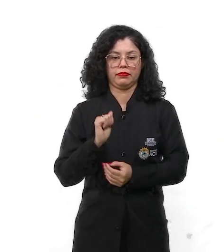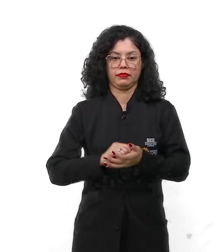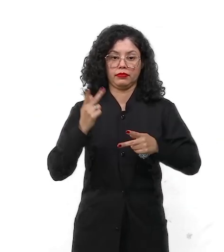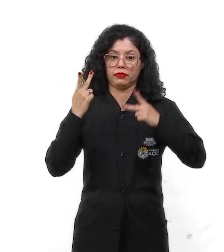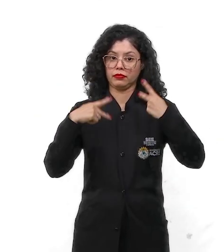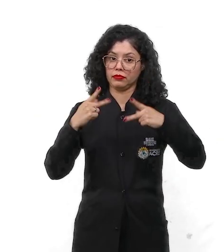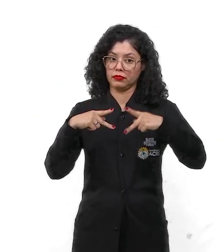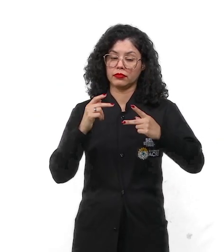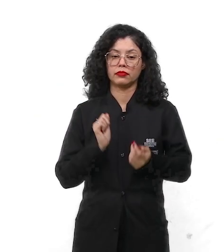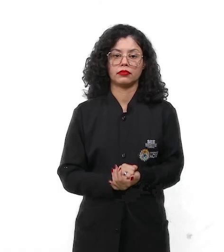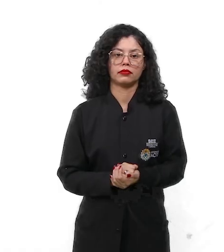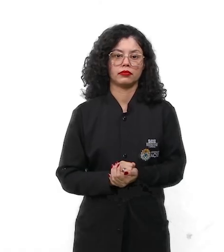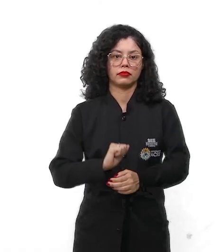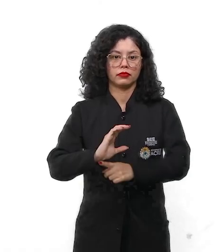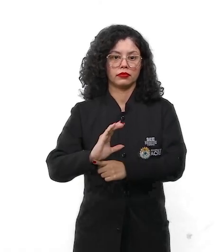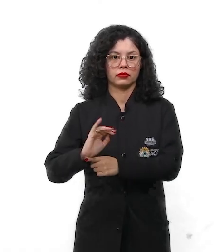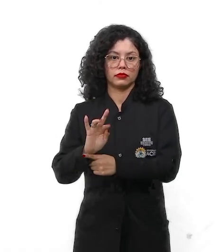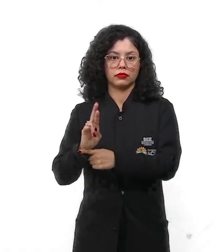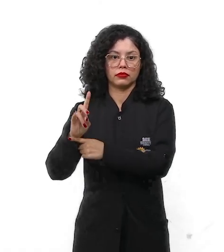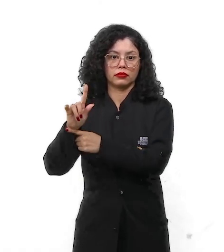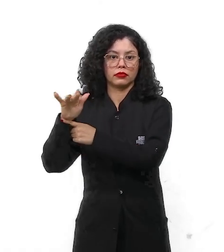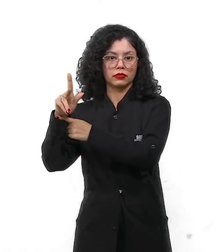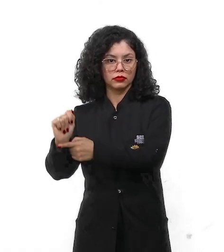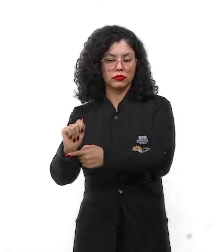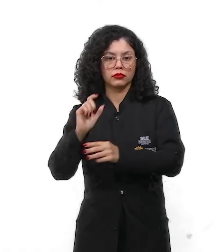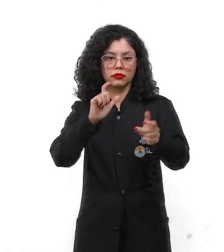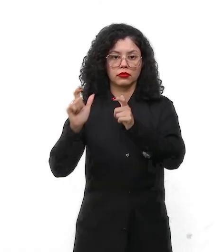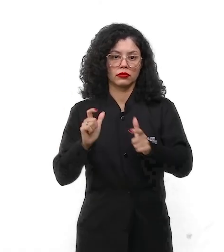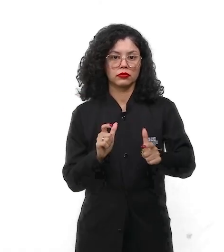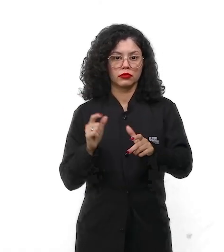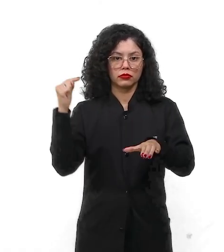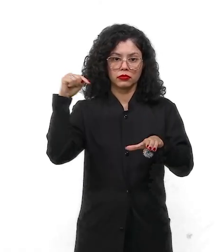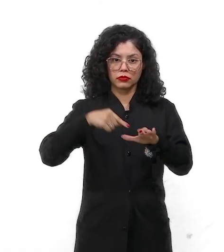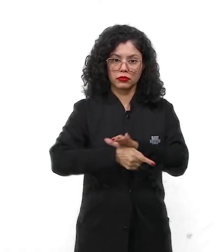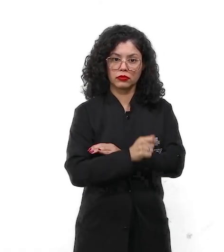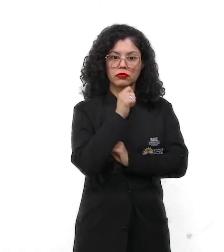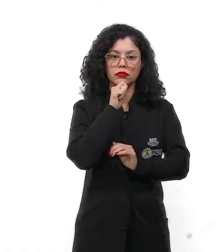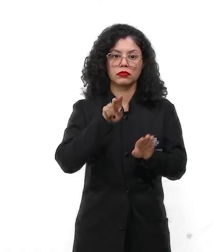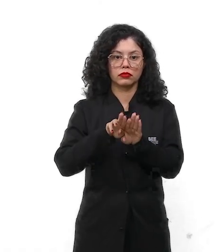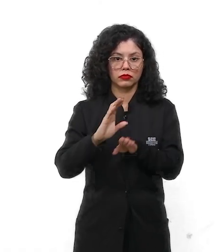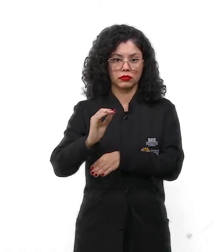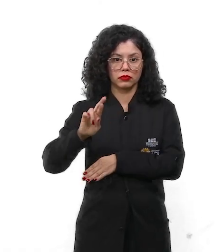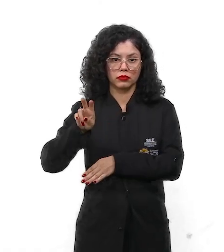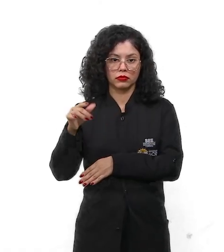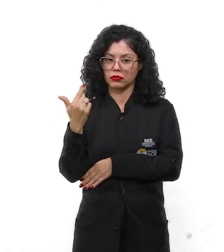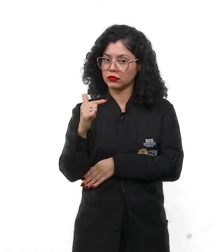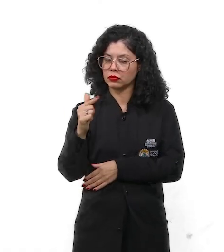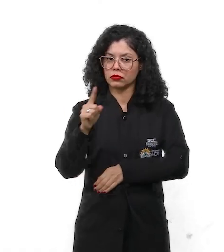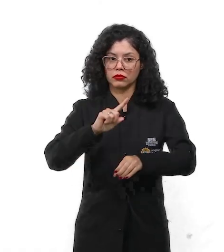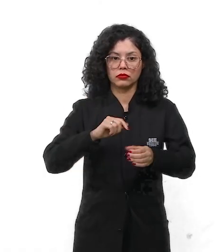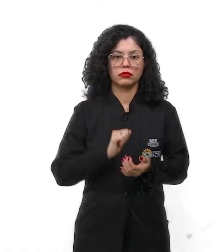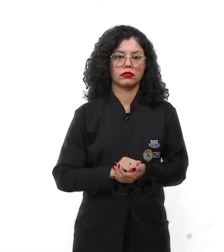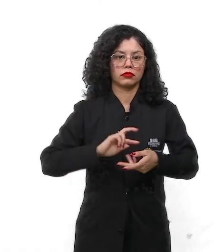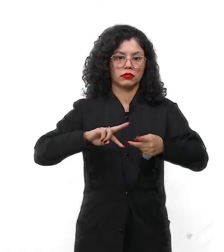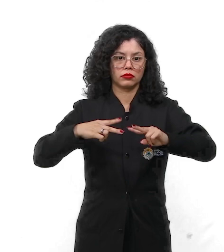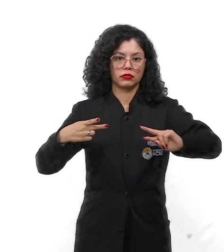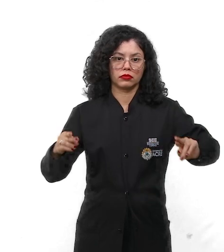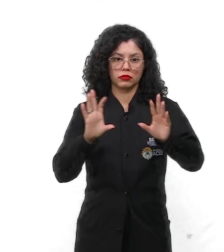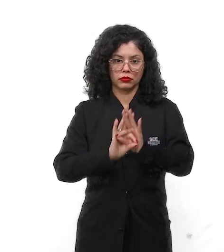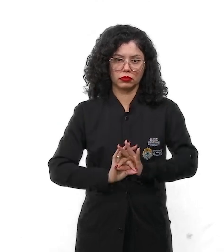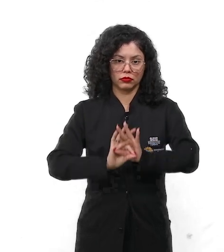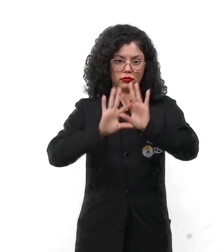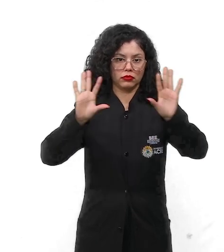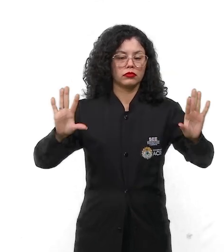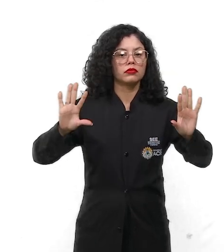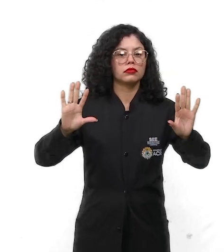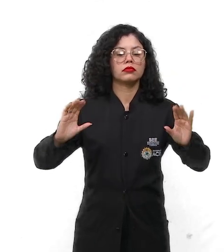proteínas. Citoplasma. Citoplasma é onde estão as organelas. Também não tem o DNA. Ali solto no citoplasma